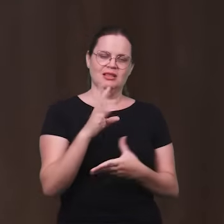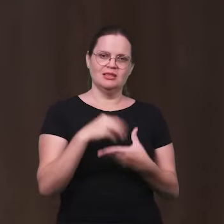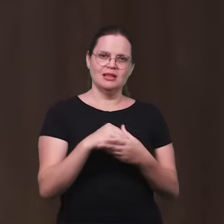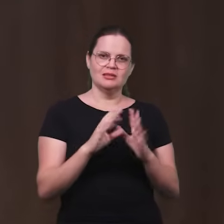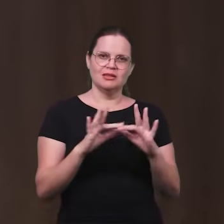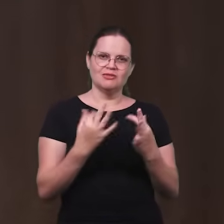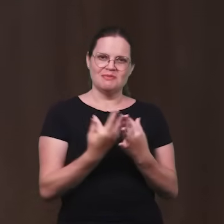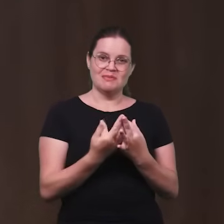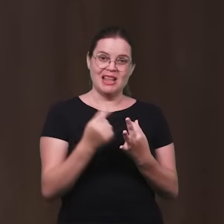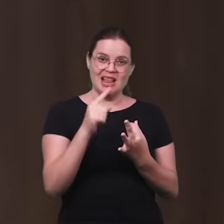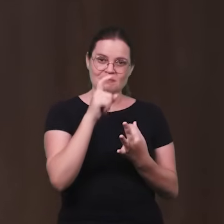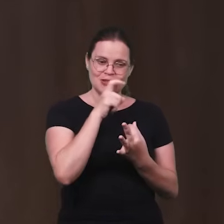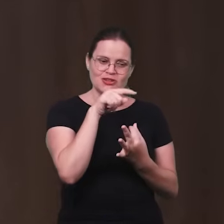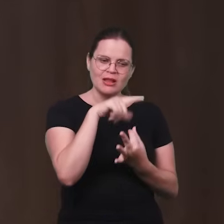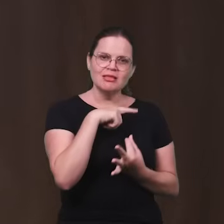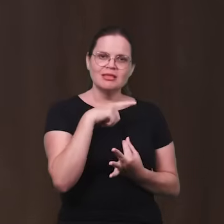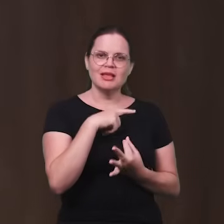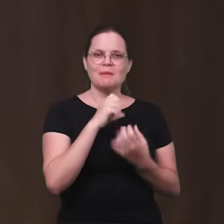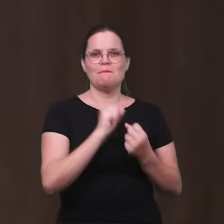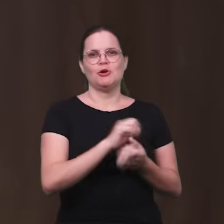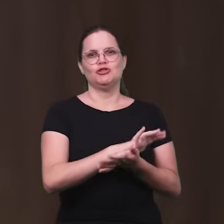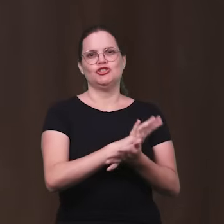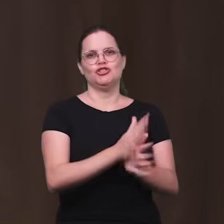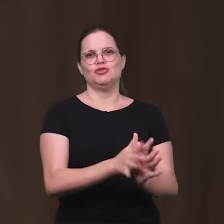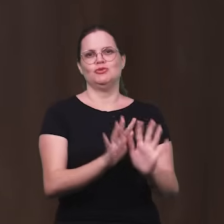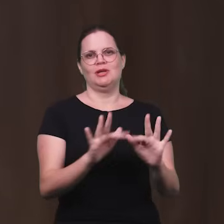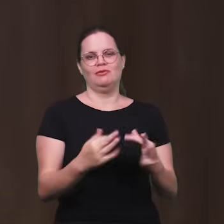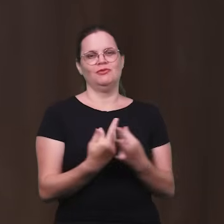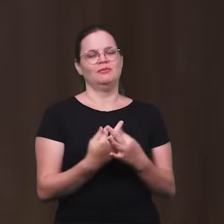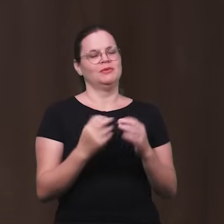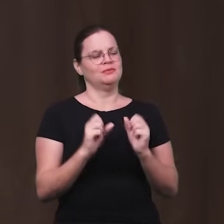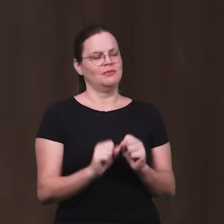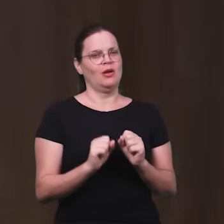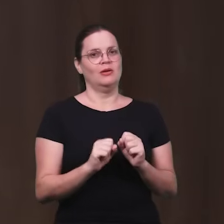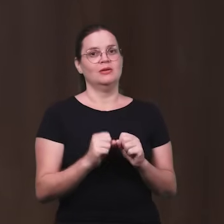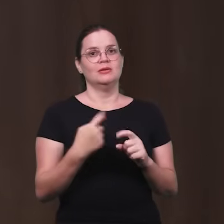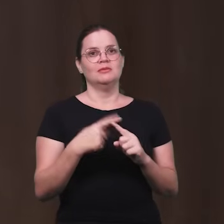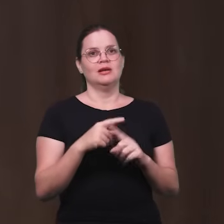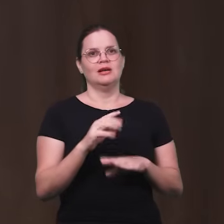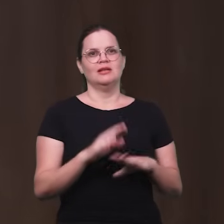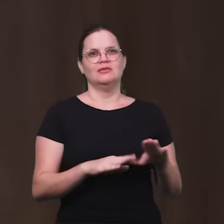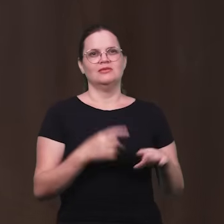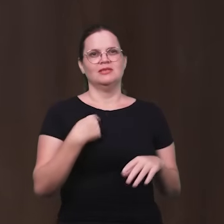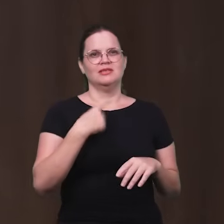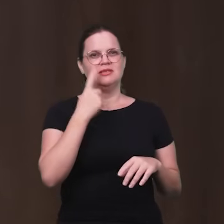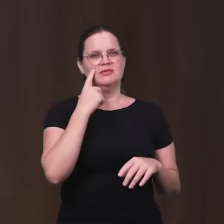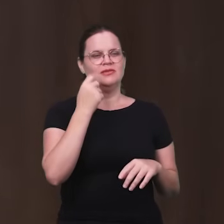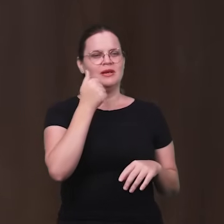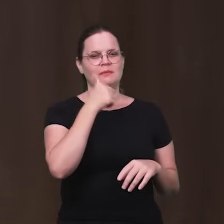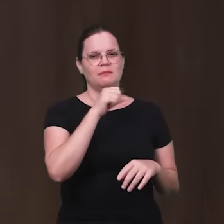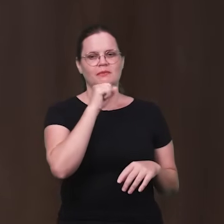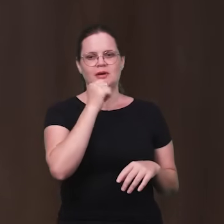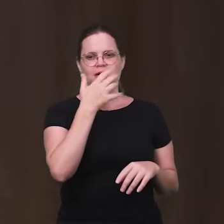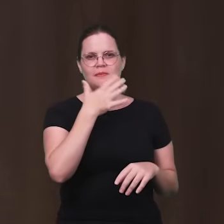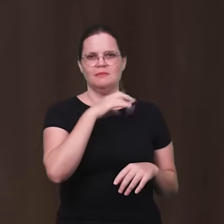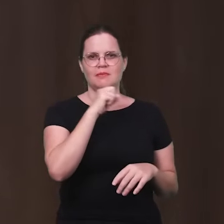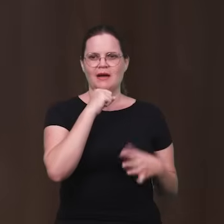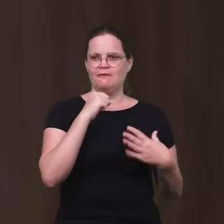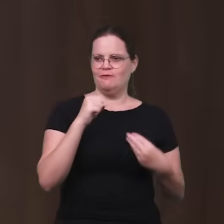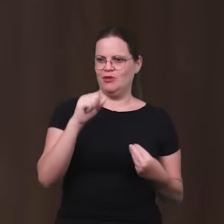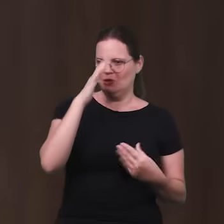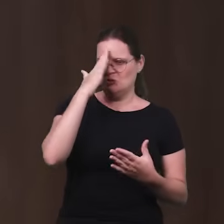destrói relacionamentos, né? Que deixa pais, às vezes, sem nenhuma credibilidade, que o Senhor